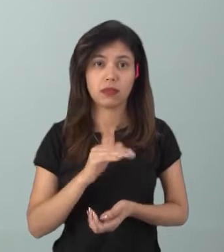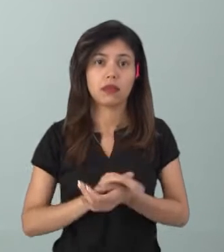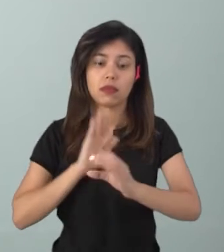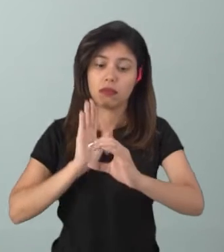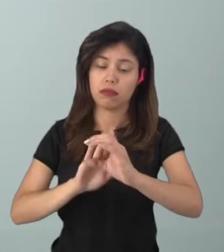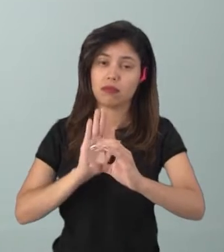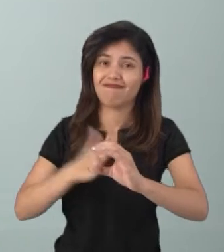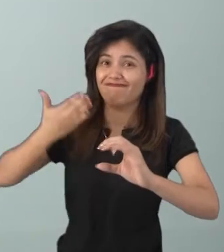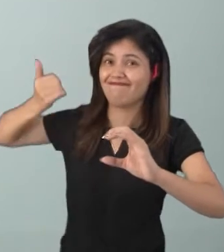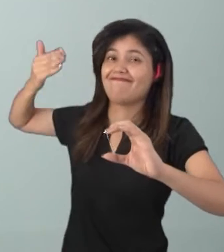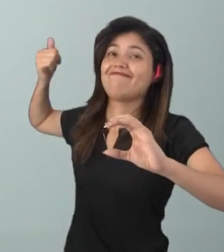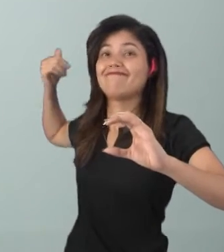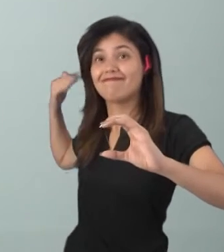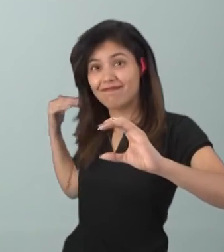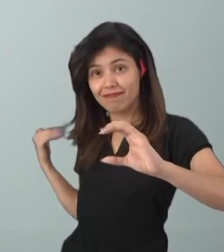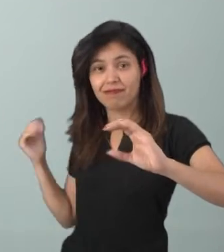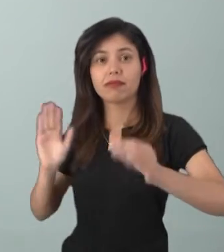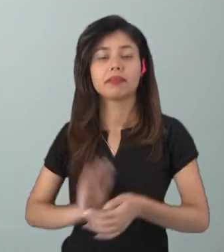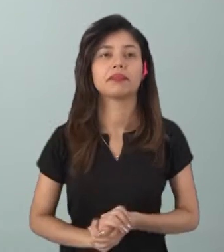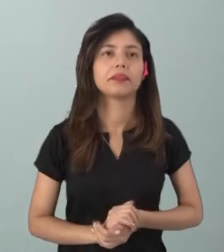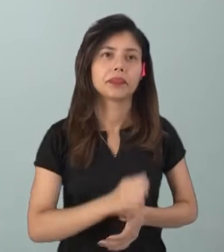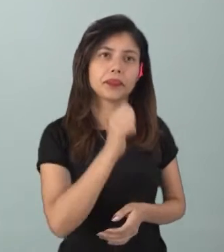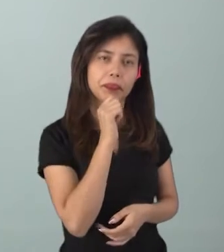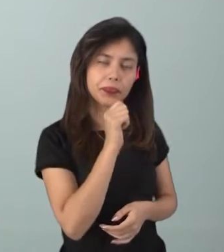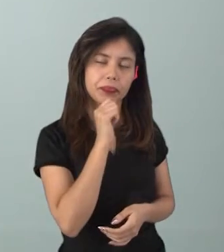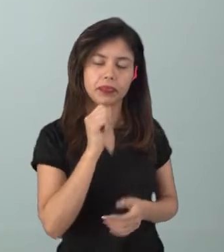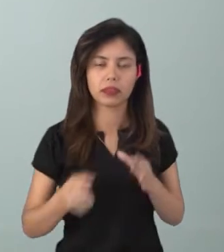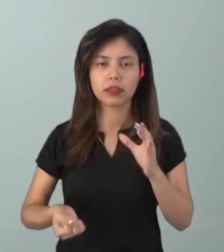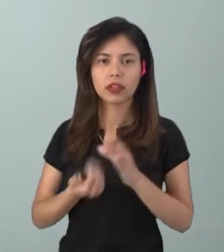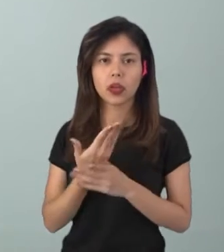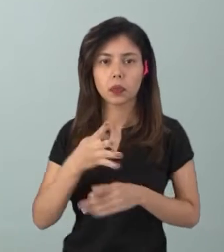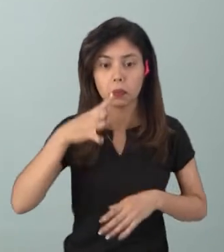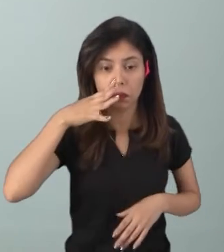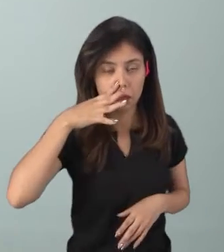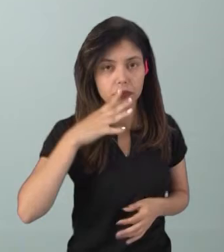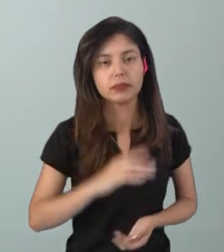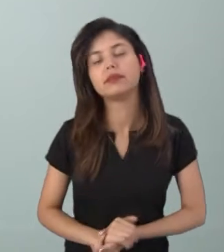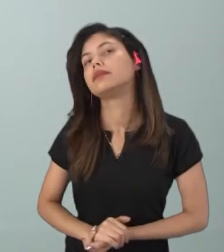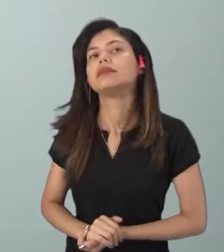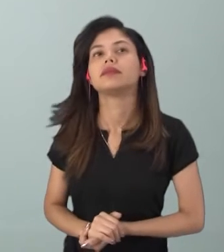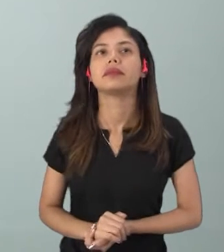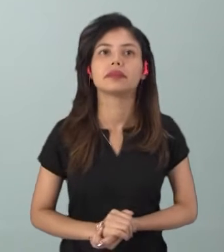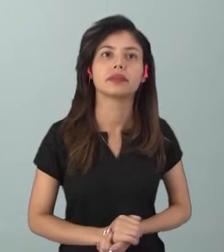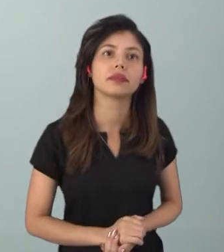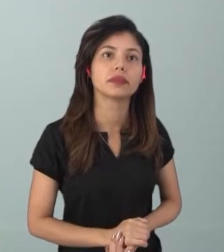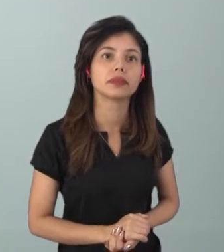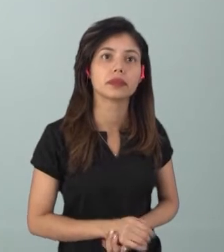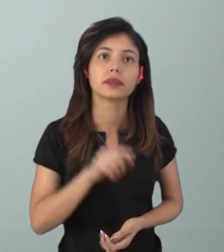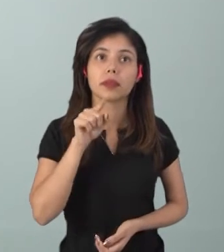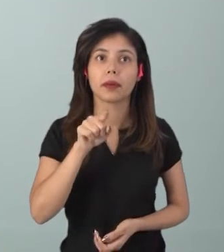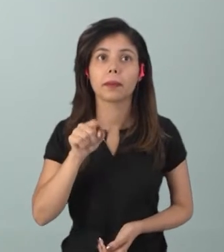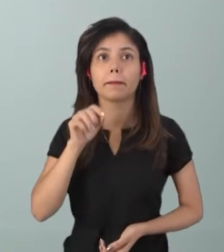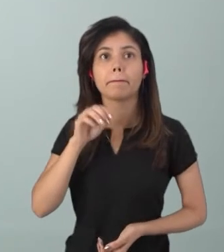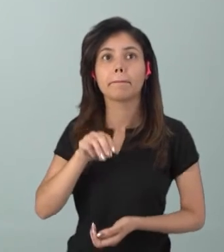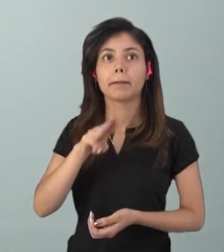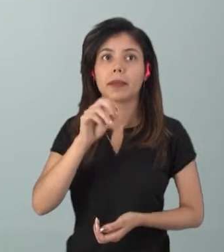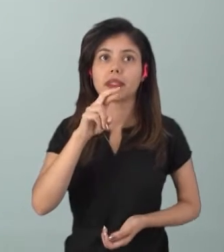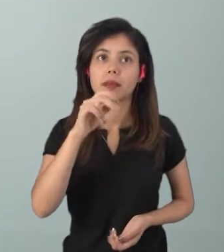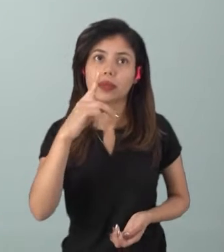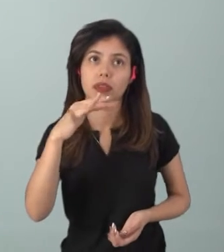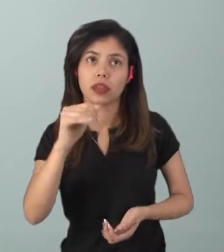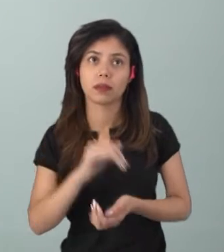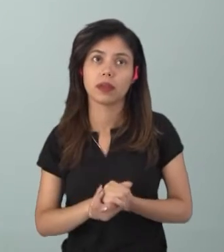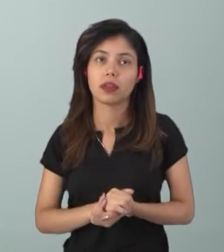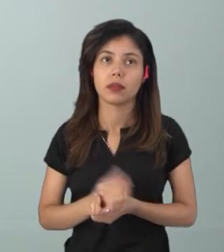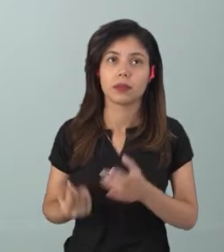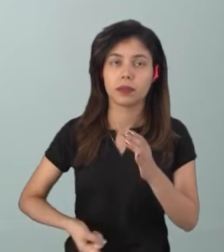antes de Cristo nascer. Então, existe aí uma coisa bem interessante. Então, na Antiguidade, os sumérios, na Mesopotâmia,